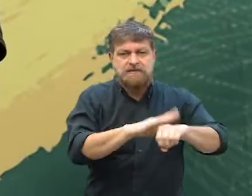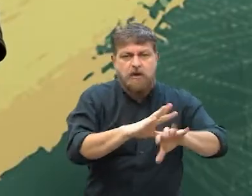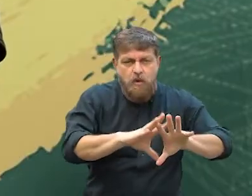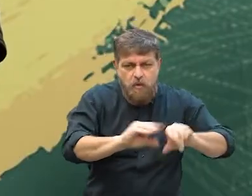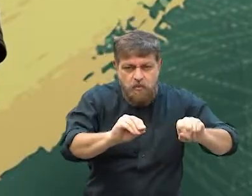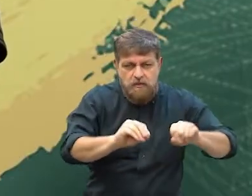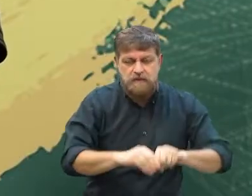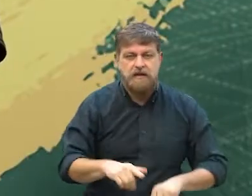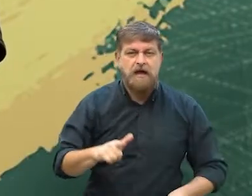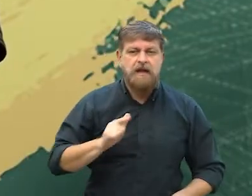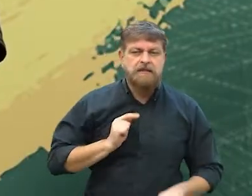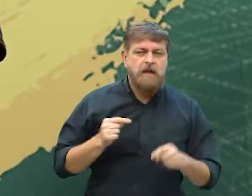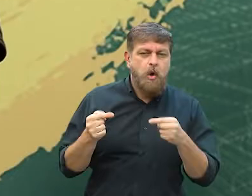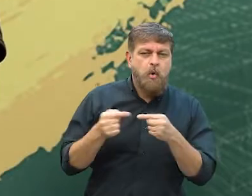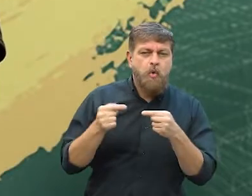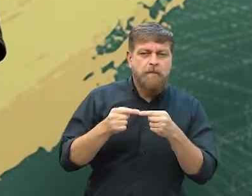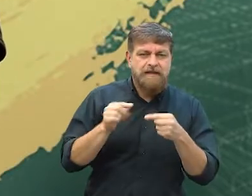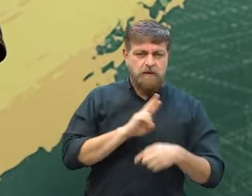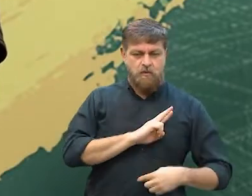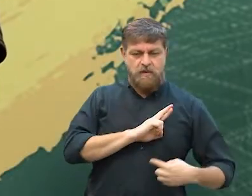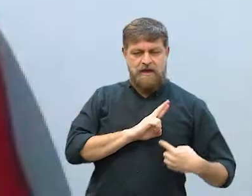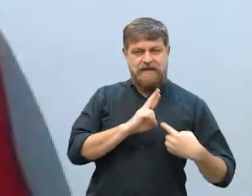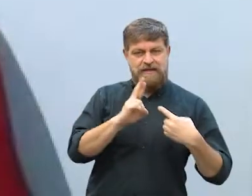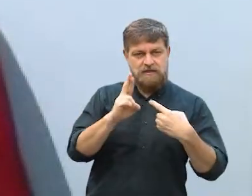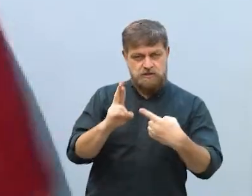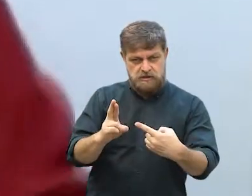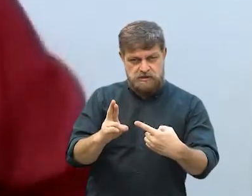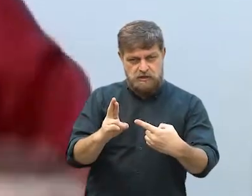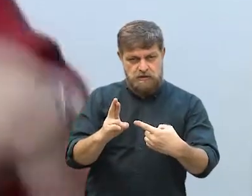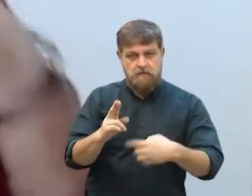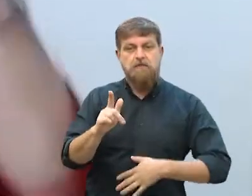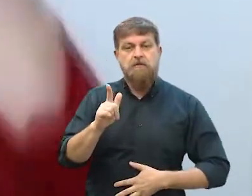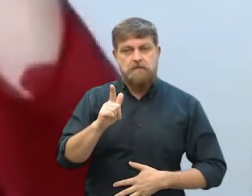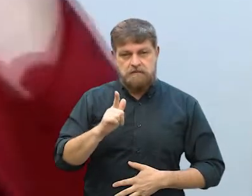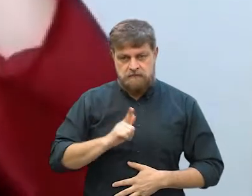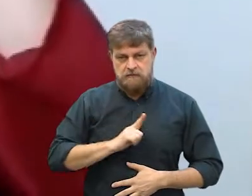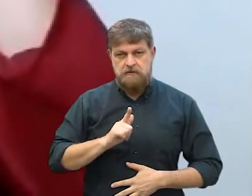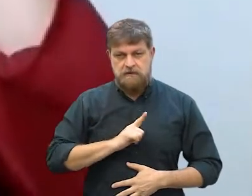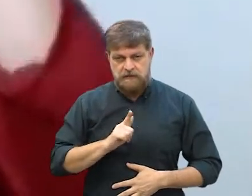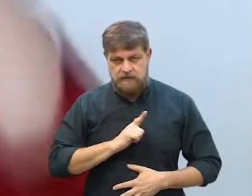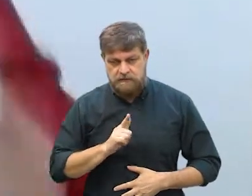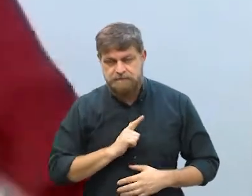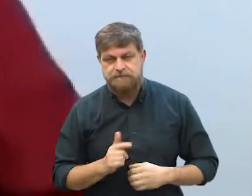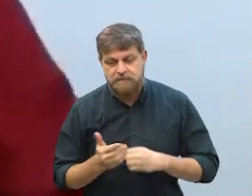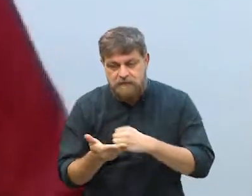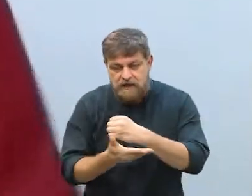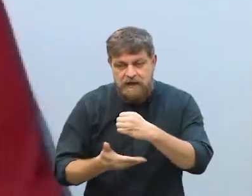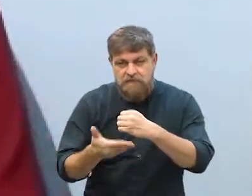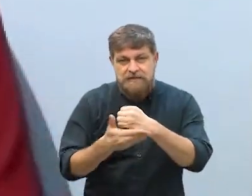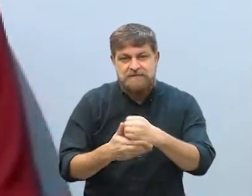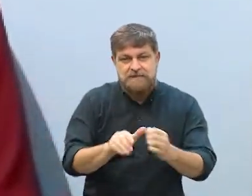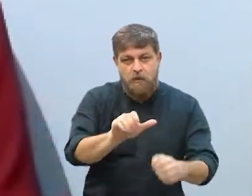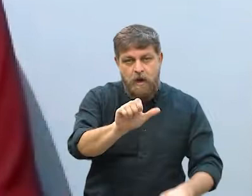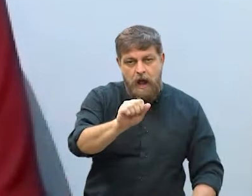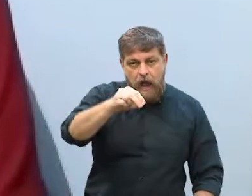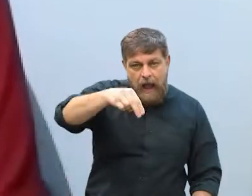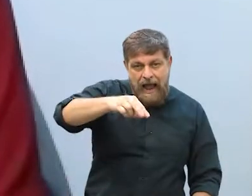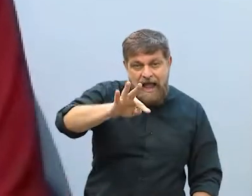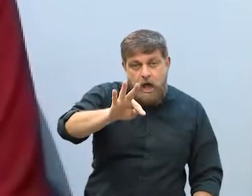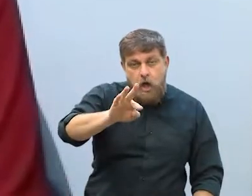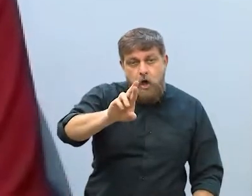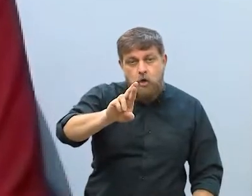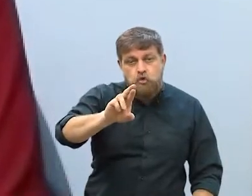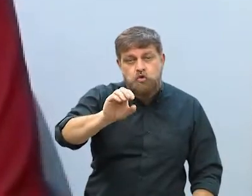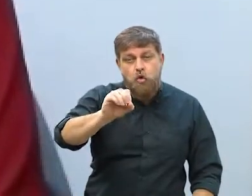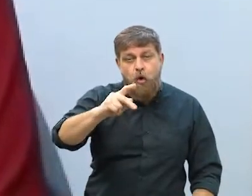pouquinho de lado espiritual também ou não? Tem a fundamentação em antroposofia, né? Que toda a